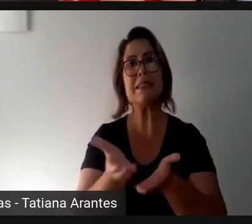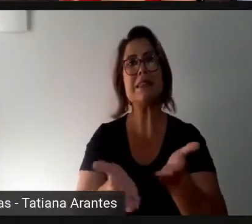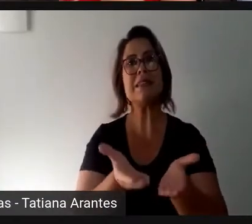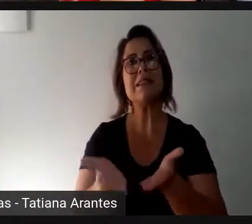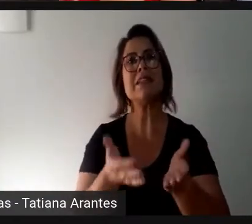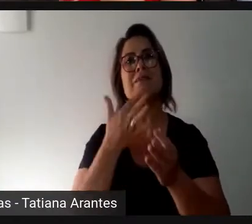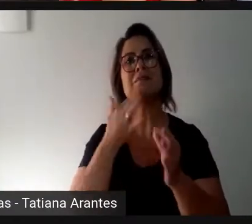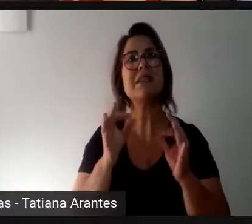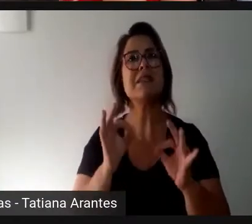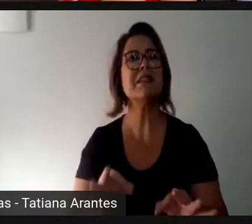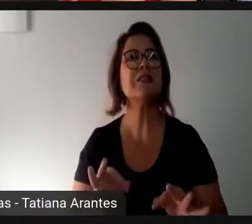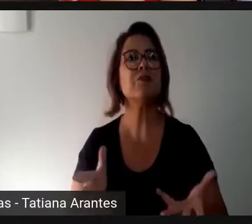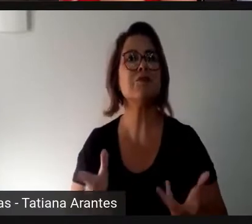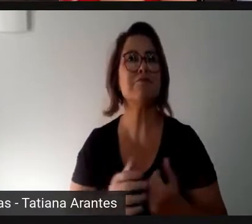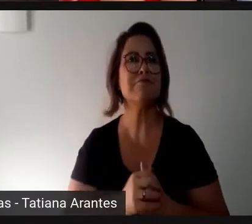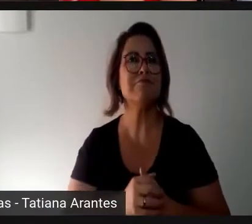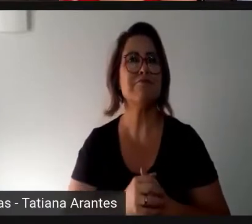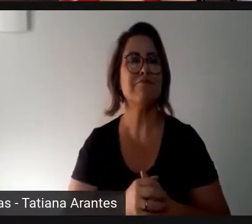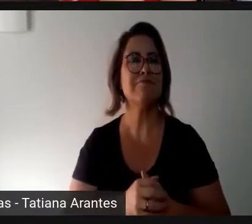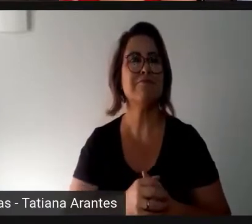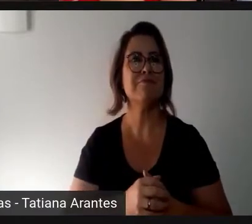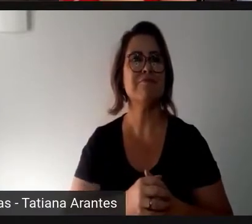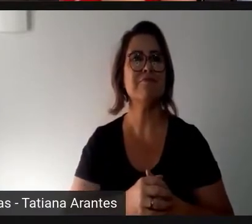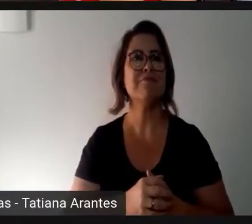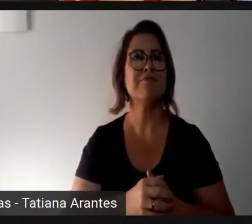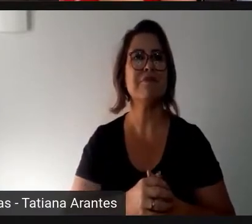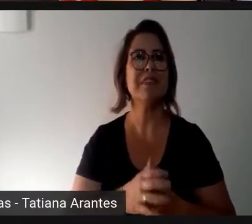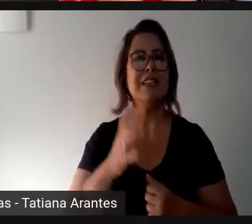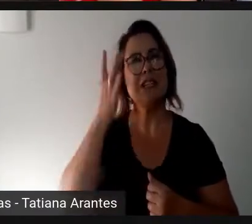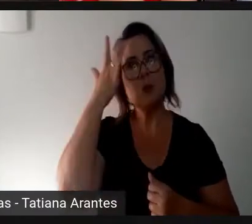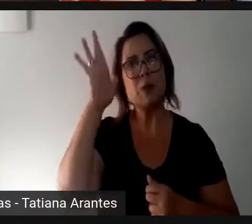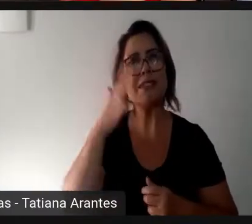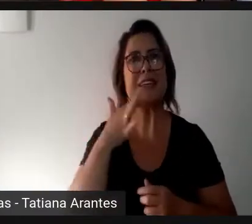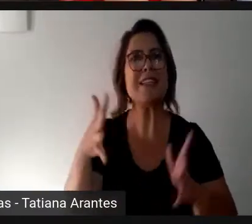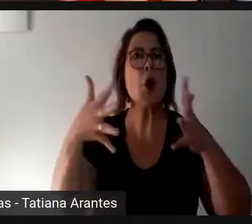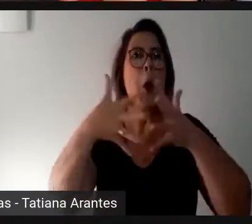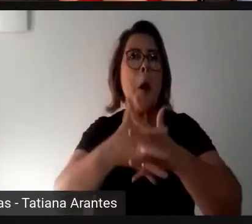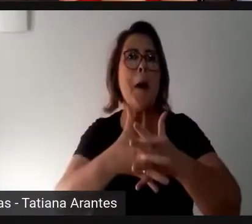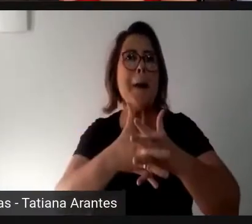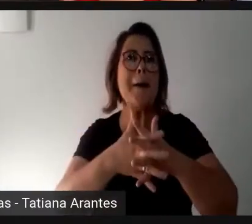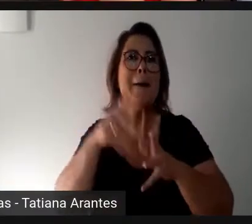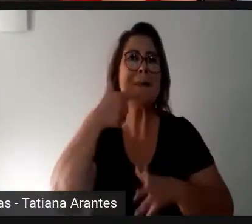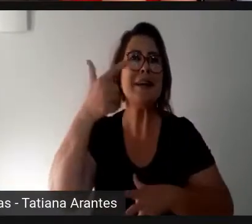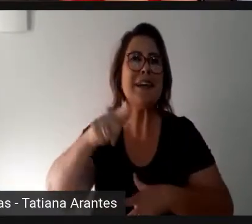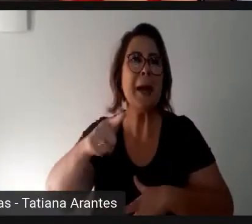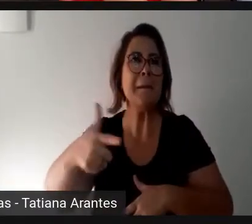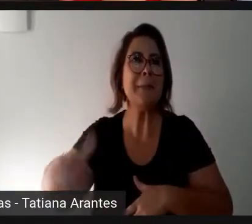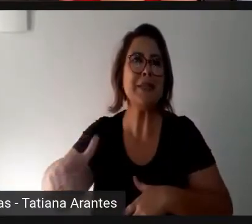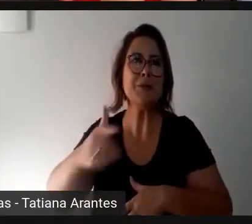vamos tratar em sinonímia, que não tem problema. Não sei se eu fui muito prolixo, me perdoa, gente. Tá?